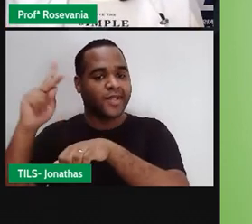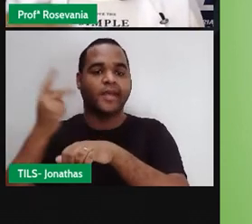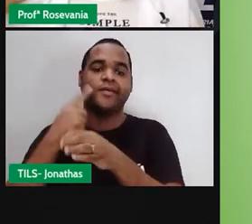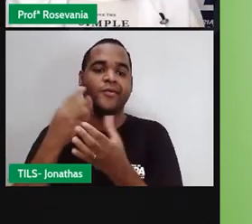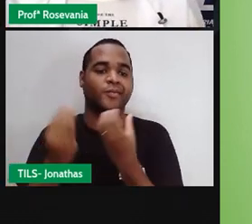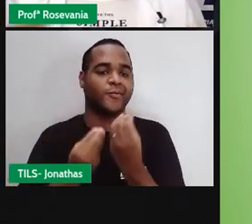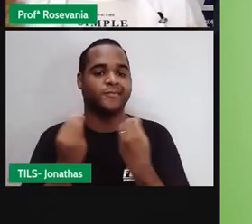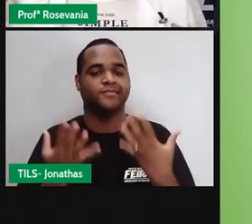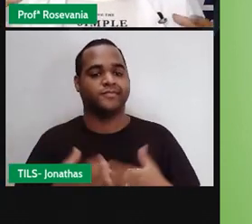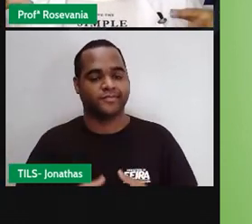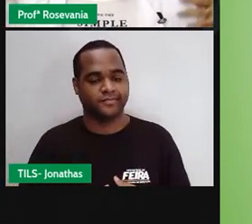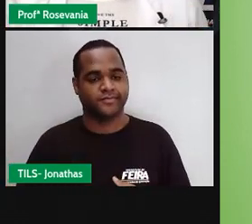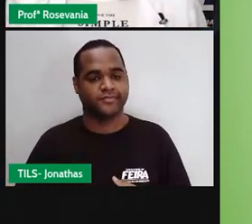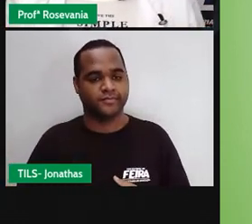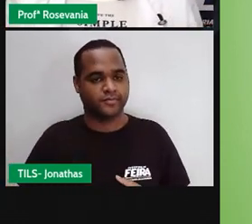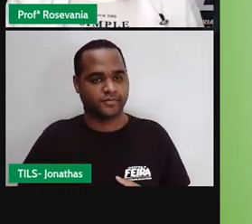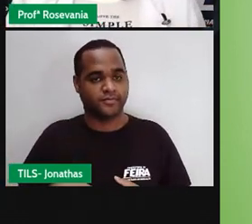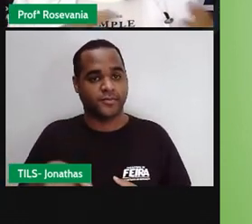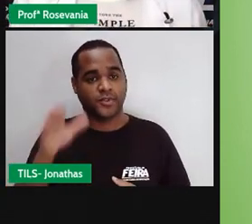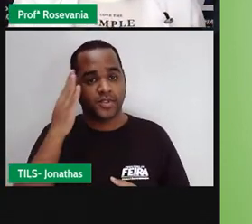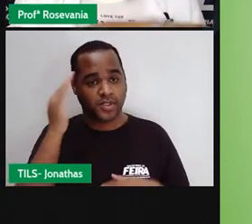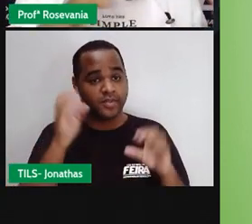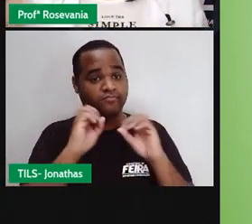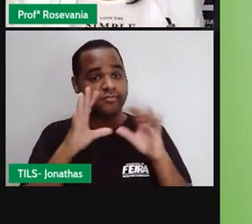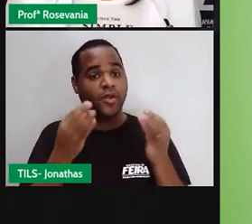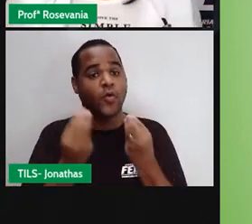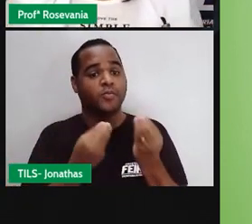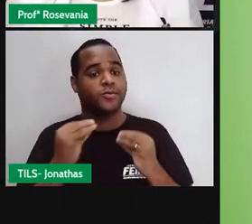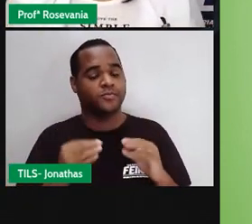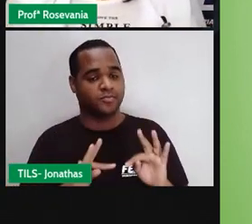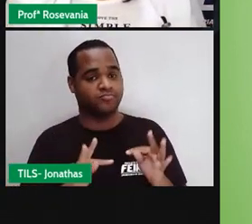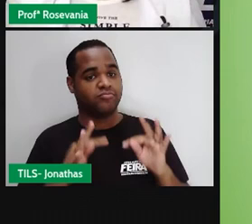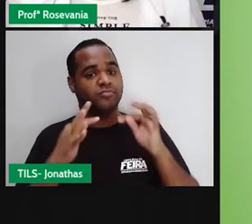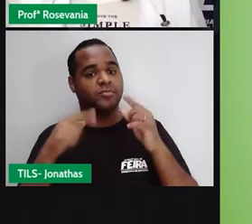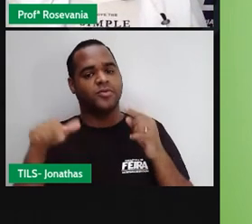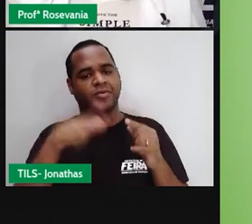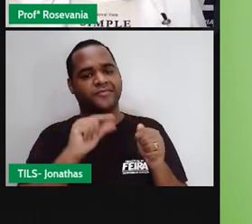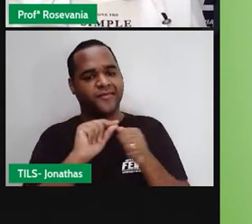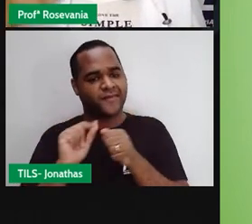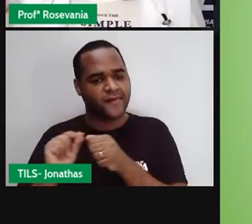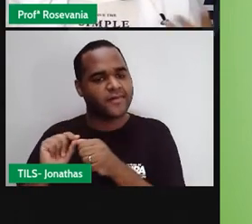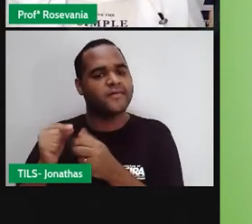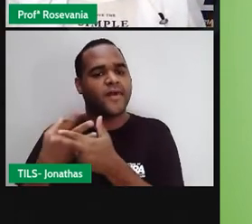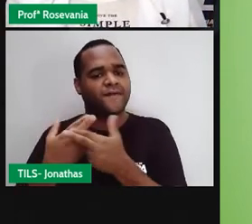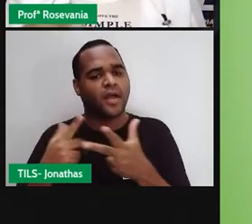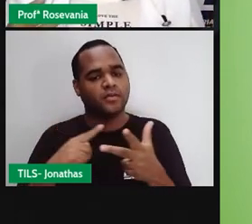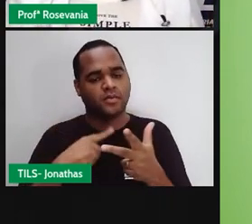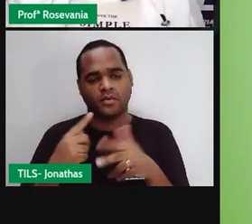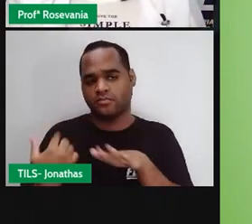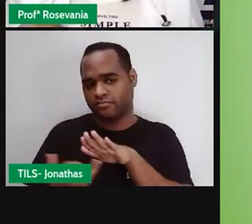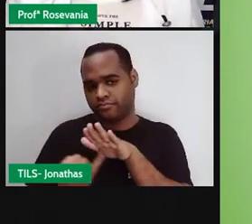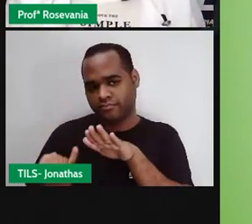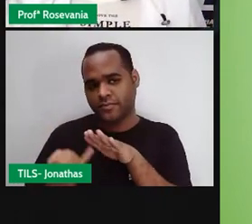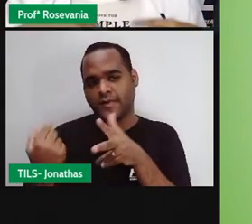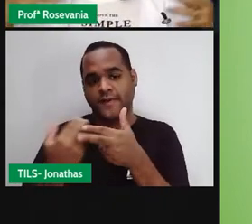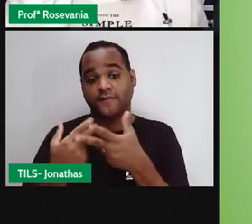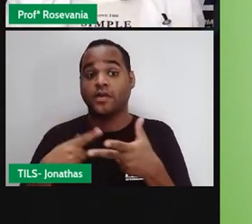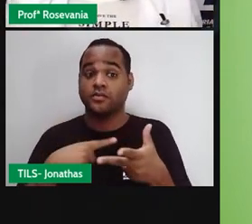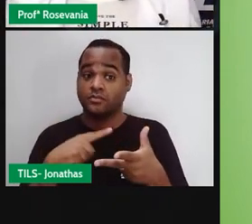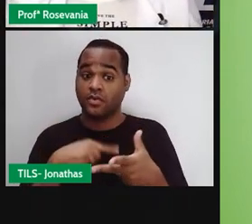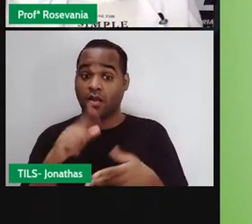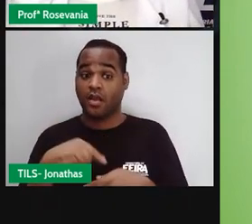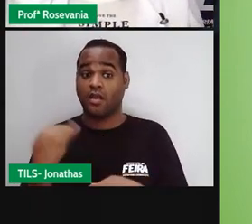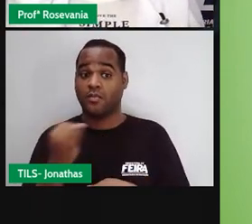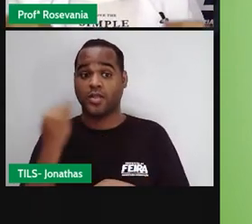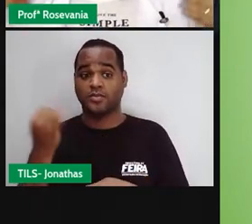entender a nossa importação dessas tecnologias para poder fazer essas coisas. Tem muitas indústrias, principalmente automobilística, com a série